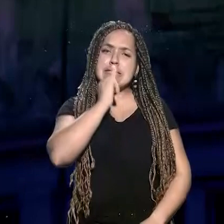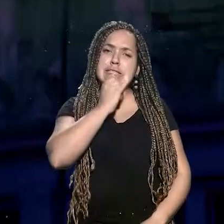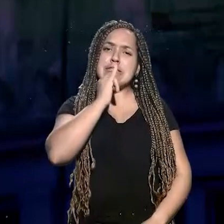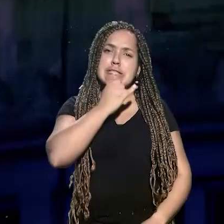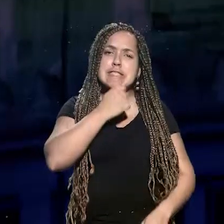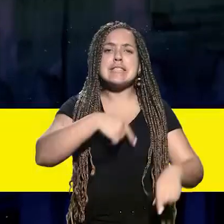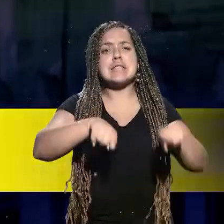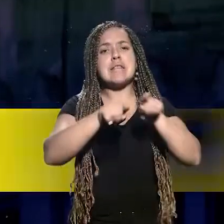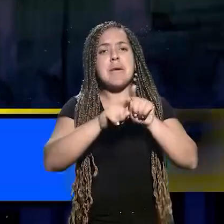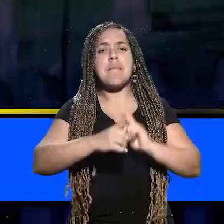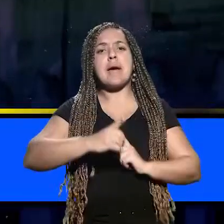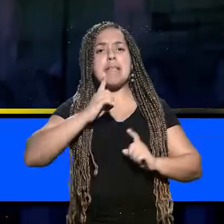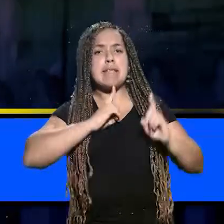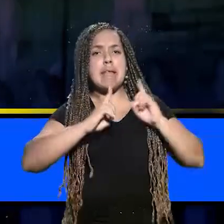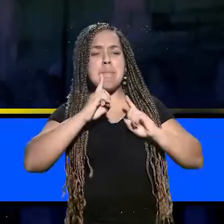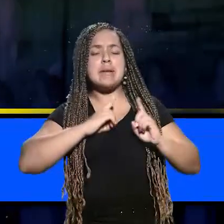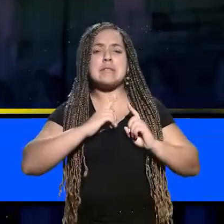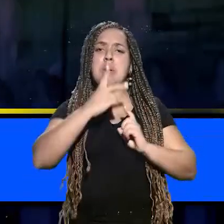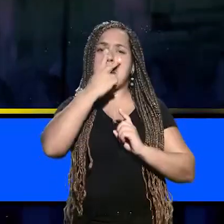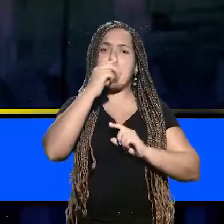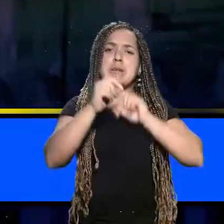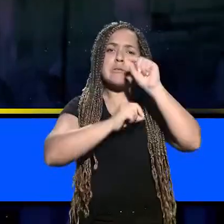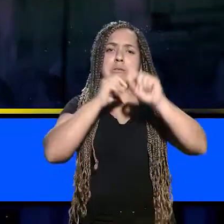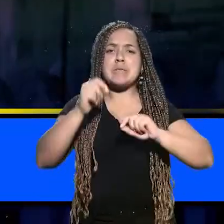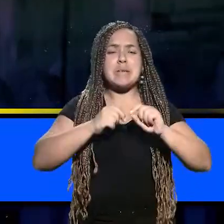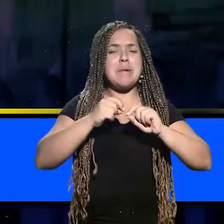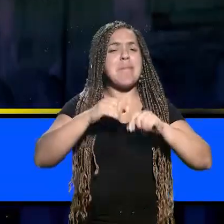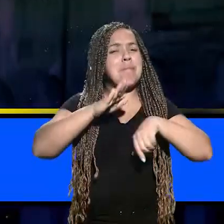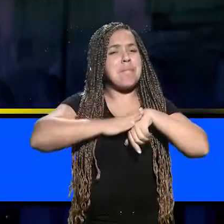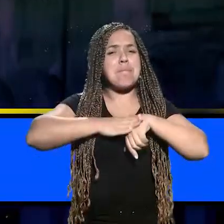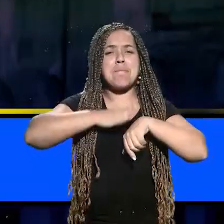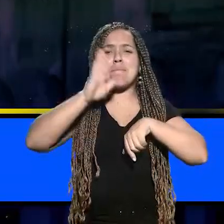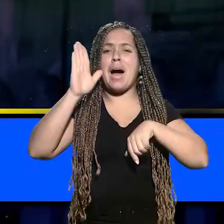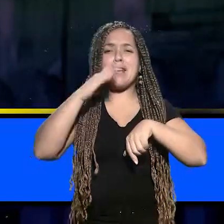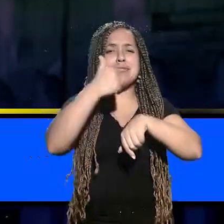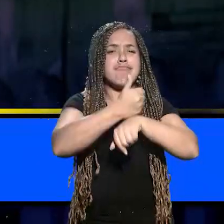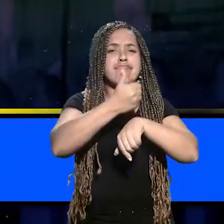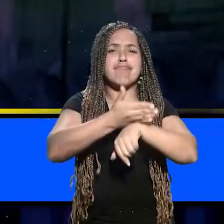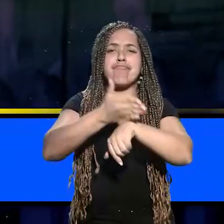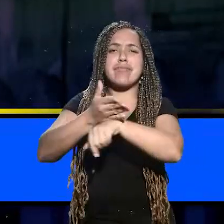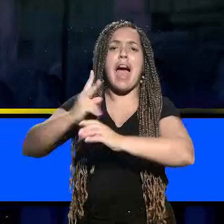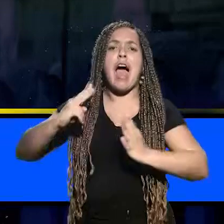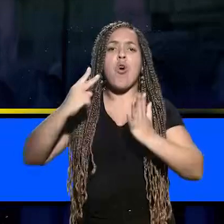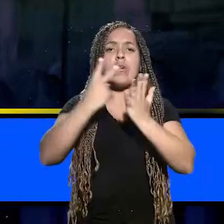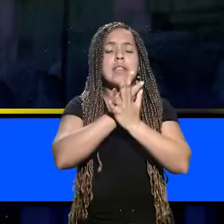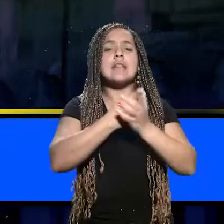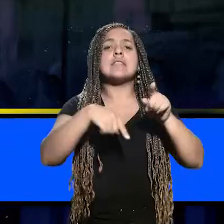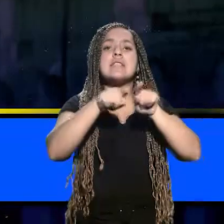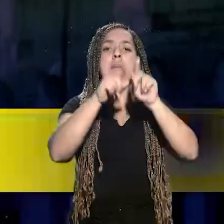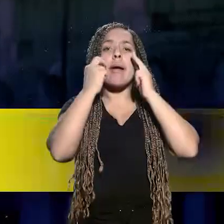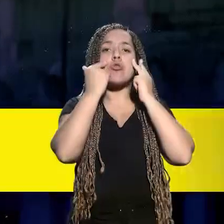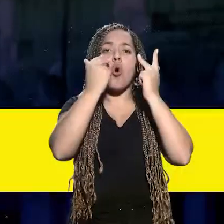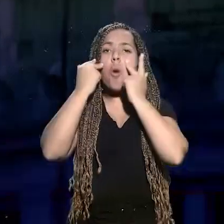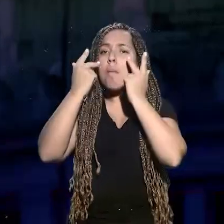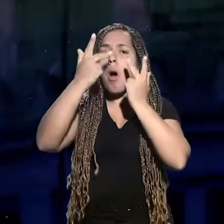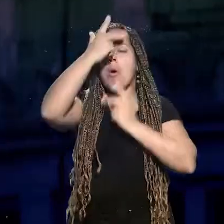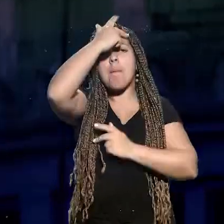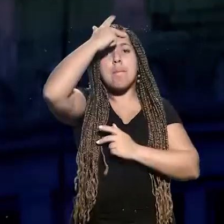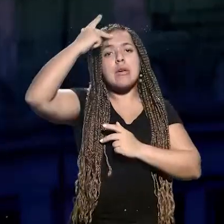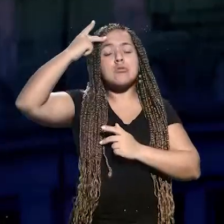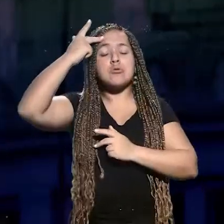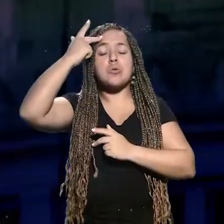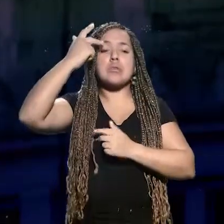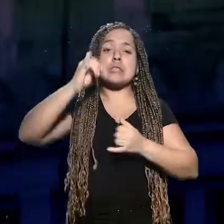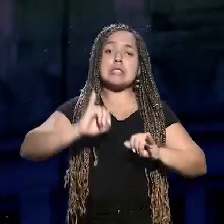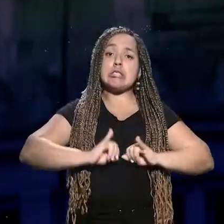ansiedade, a tristeza e a depressão são quadros cada vez mais presentes na nossa sociedade e são ainda mais comuns entre pessoas que